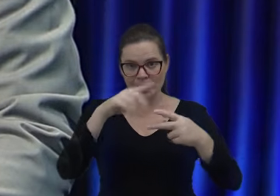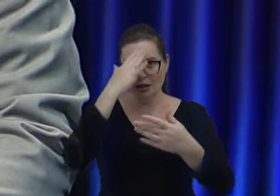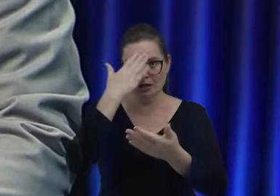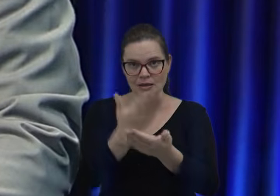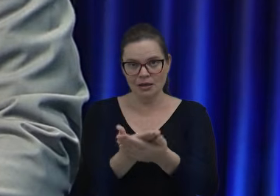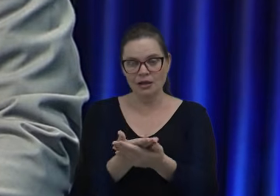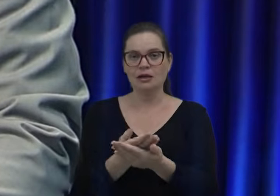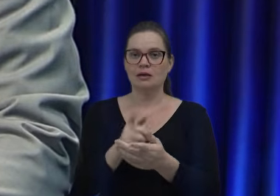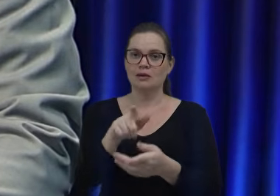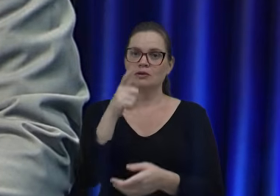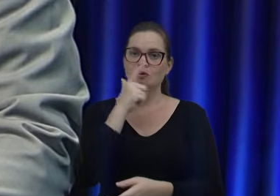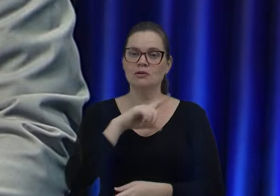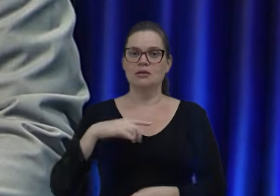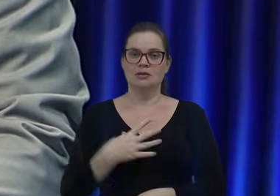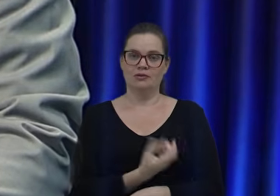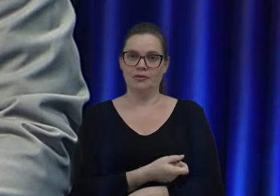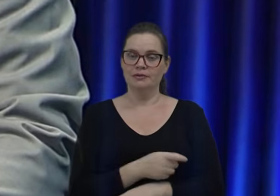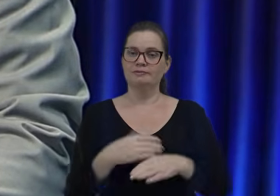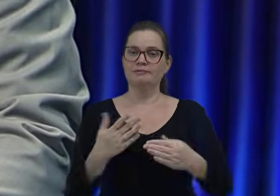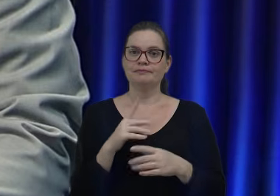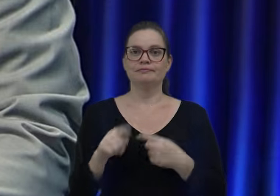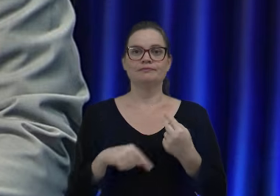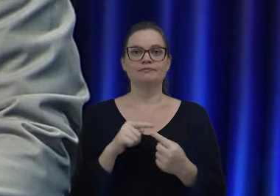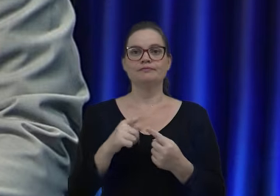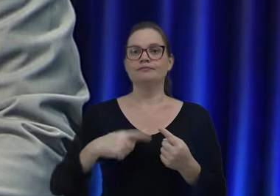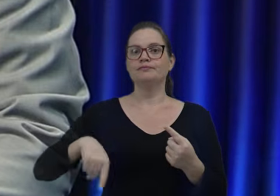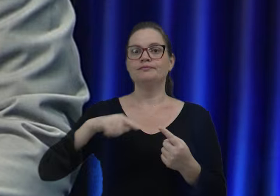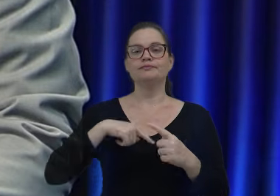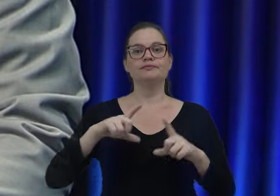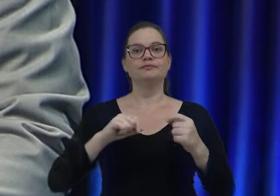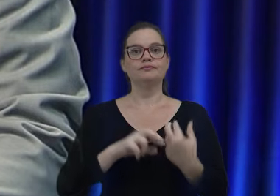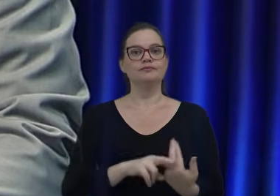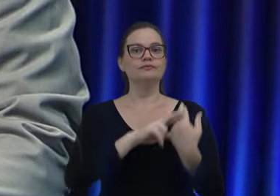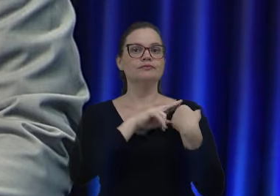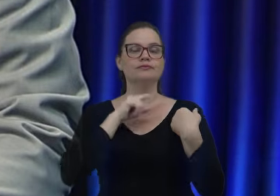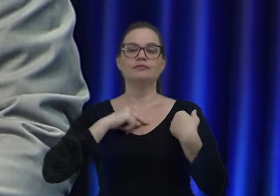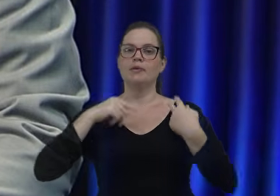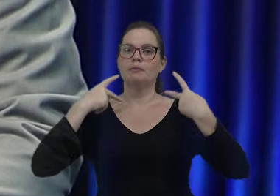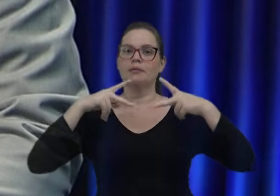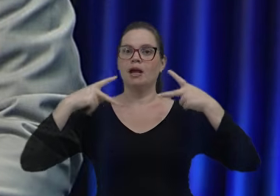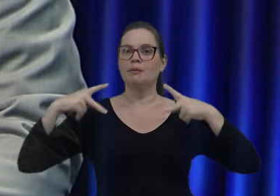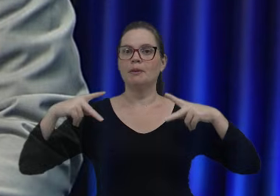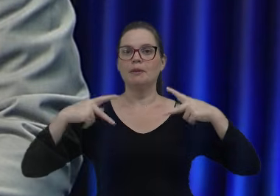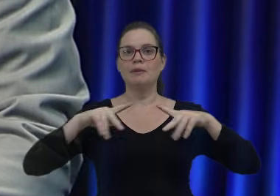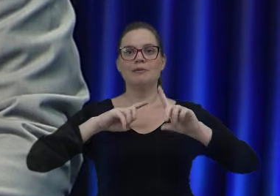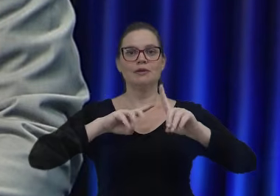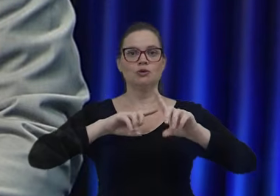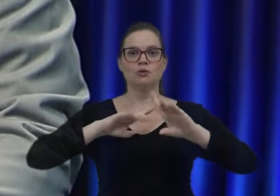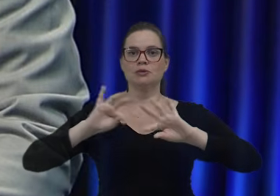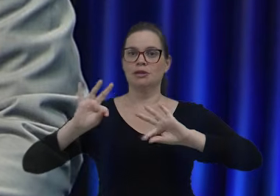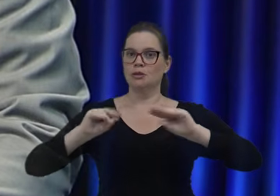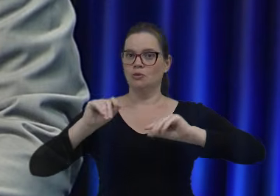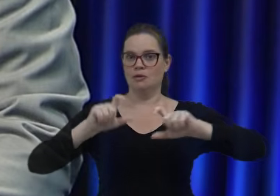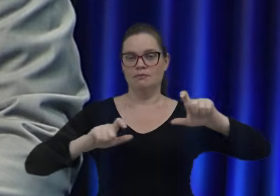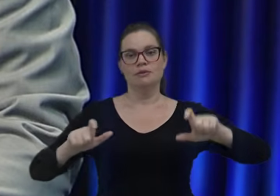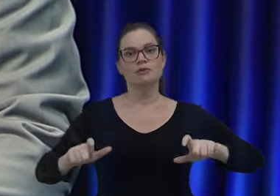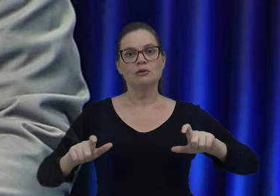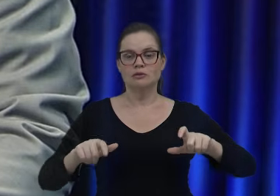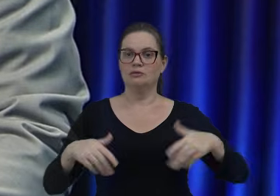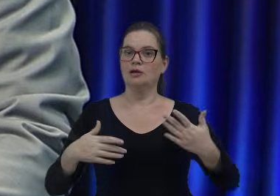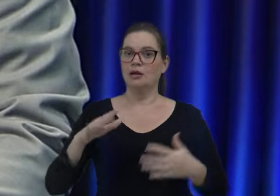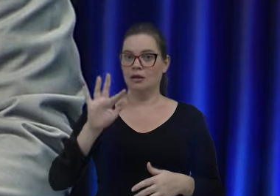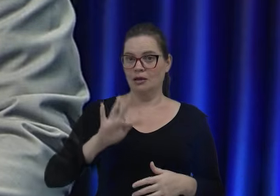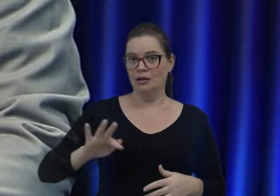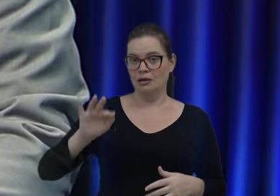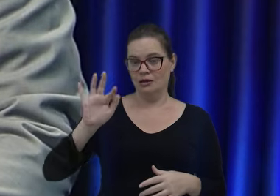salvo. Então, a nossa função hoje é levar o evangelho a toda criatura. E Filipe estava